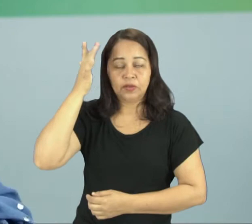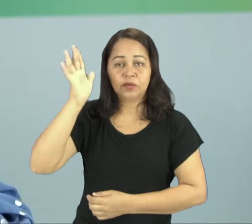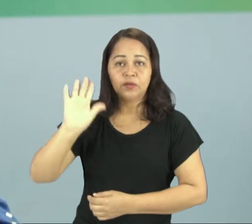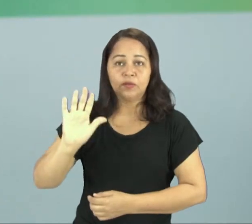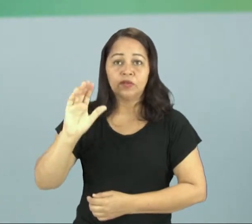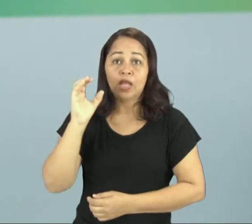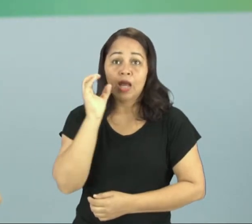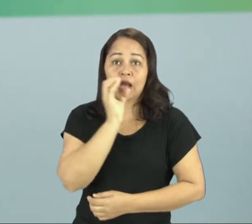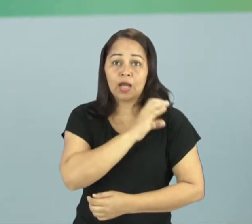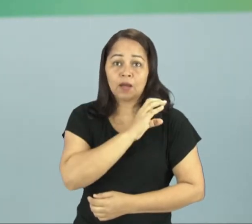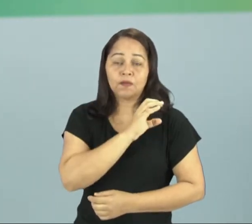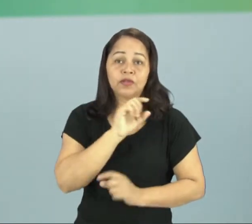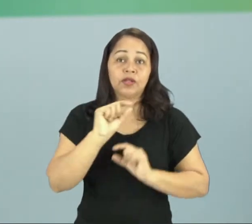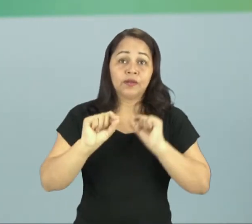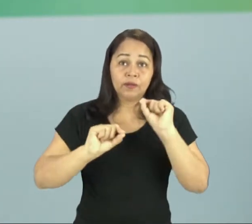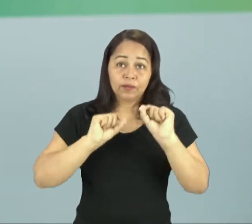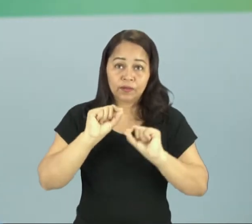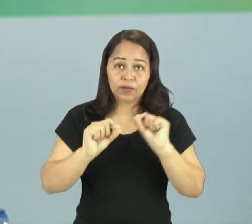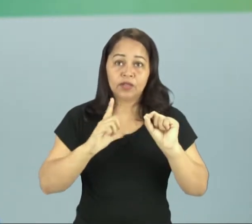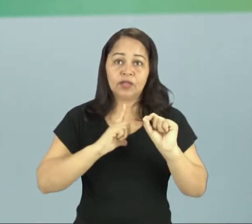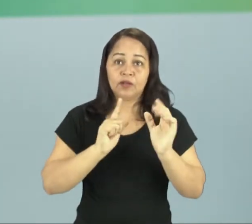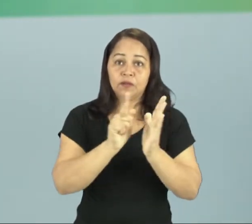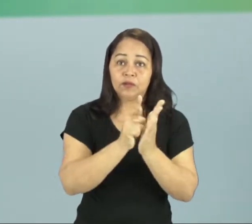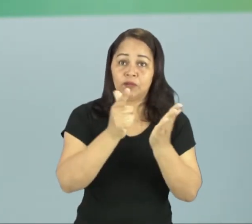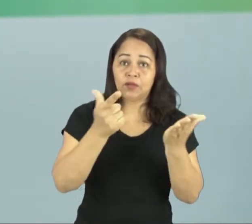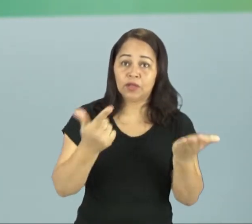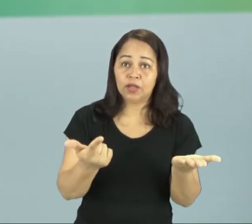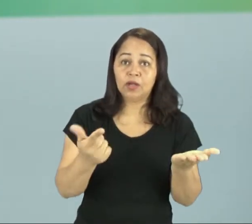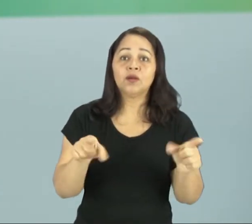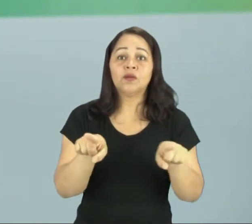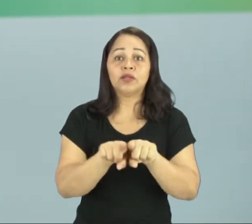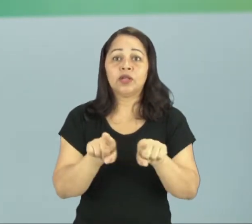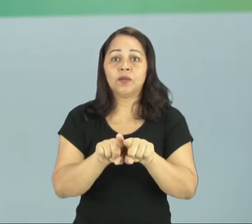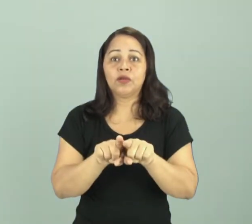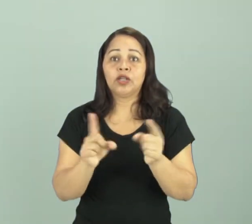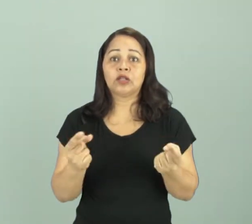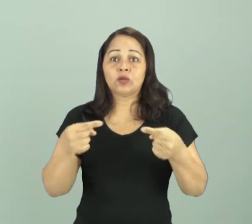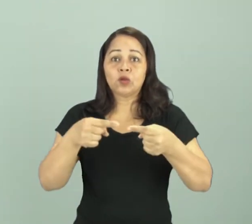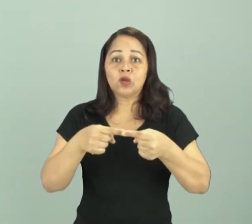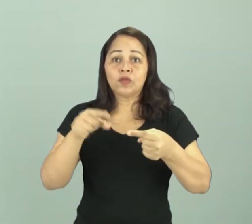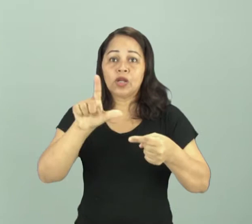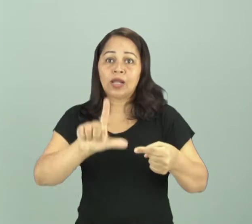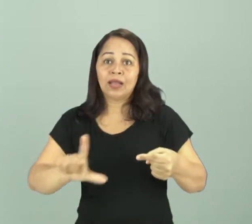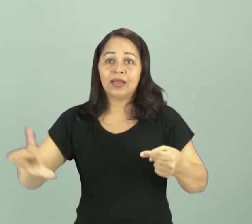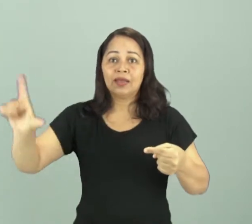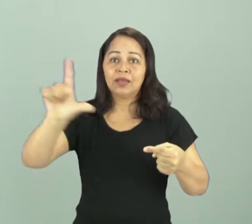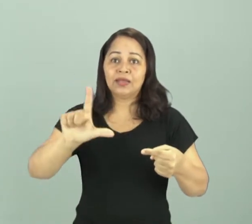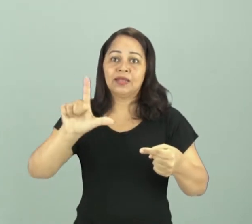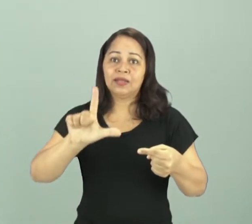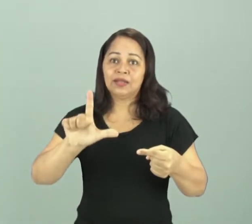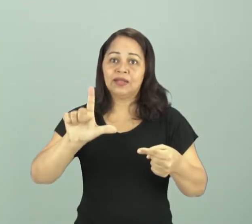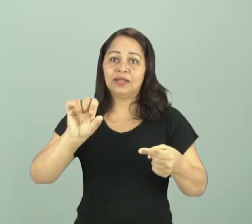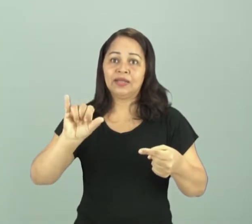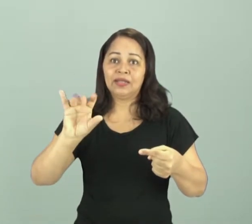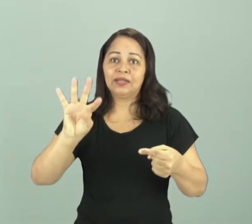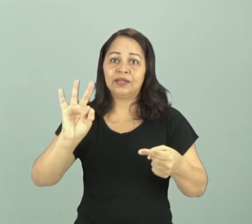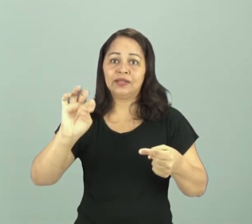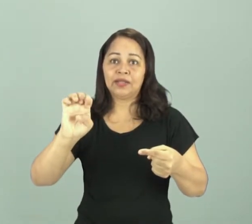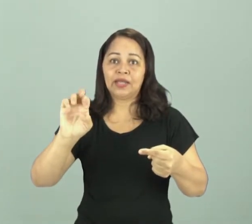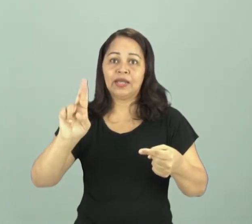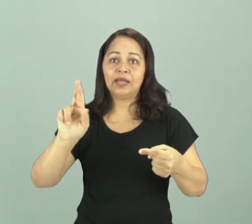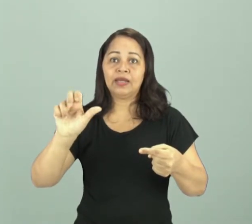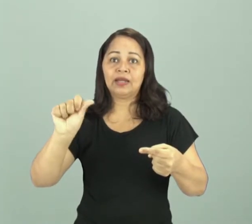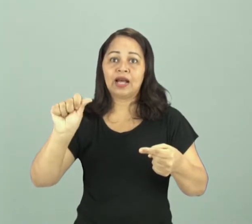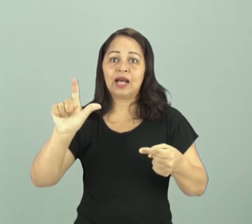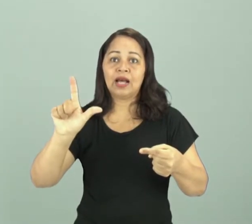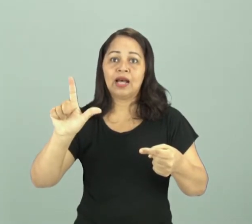ela está situada entre o jornalismo e a literatura, ok? Então, é amplamente encontrado em